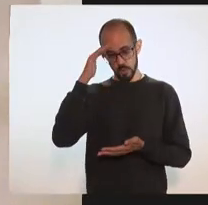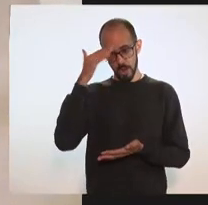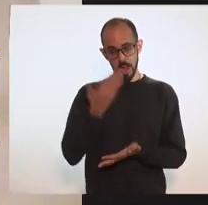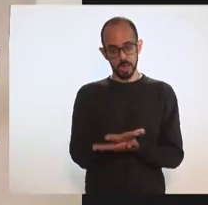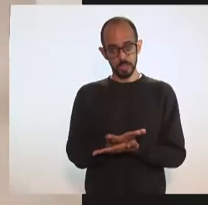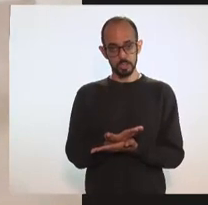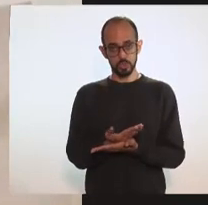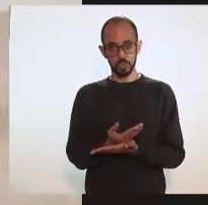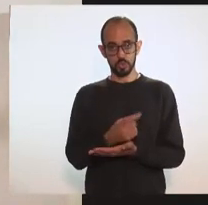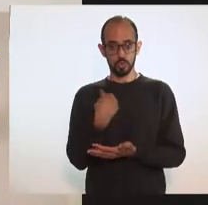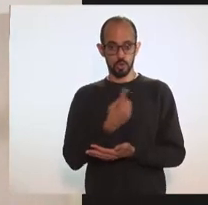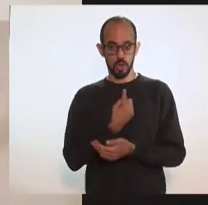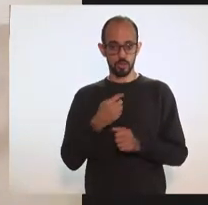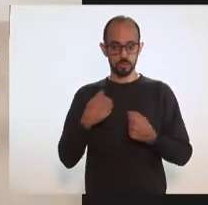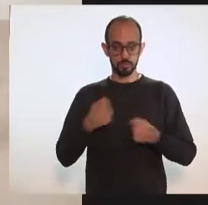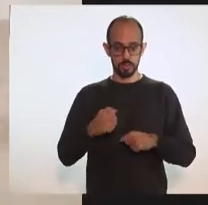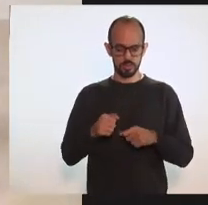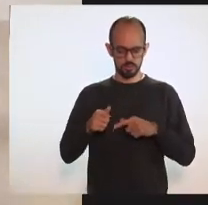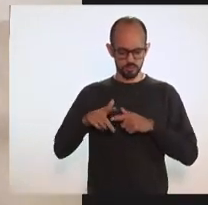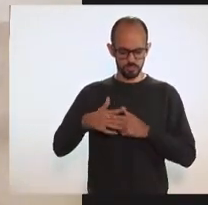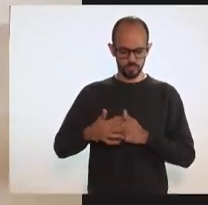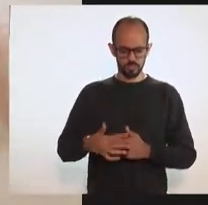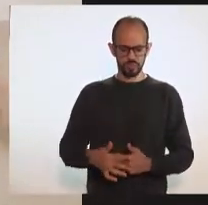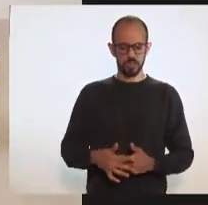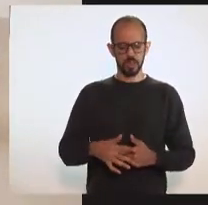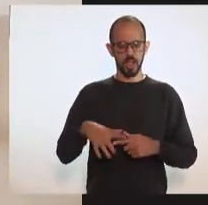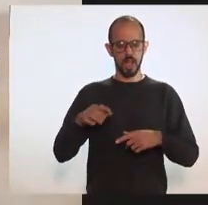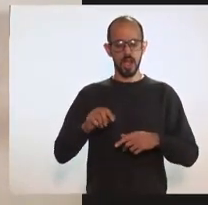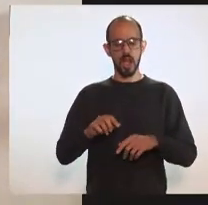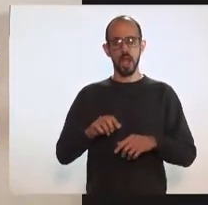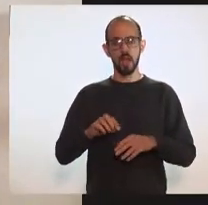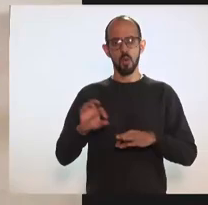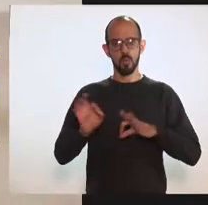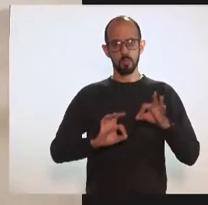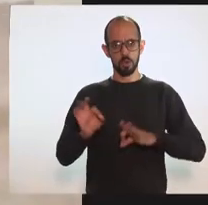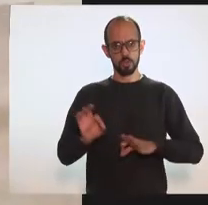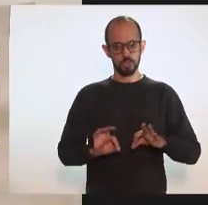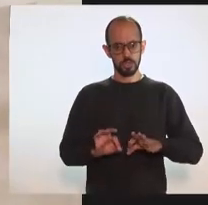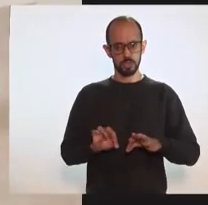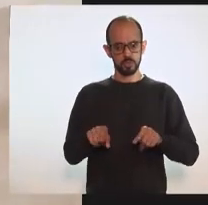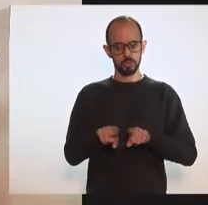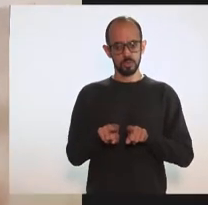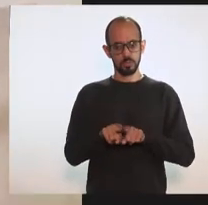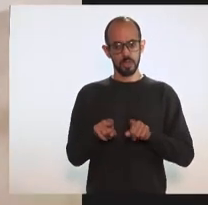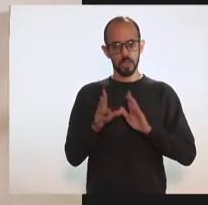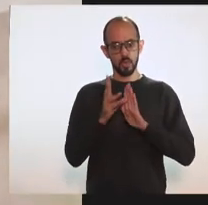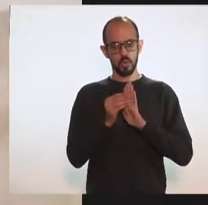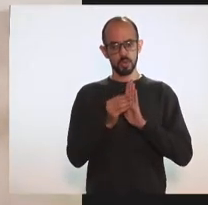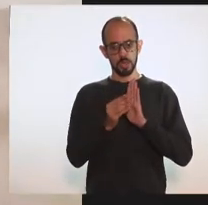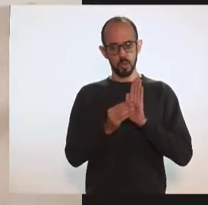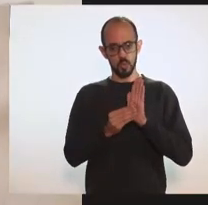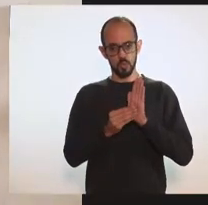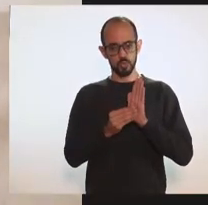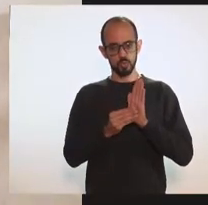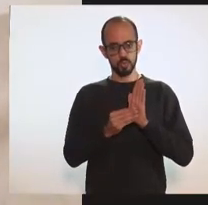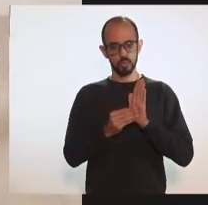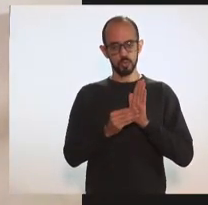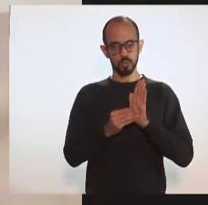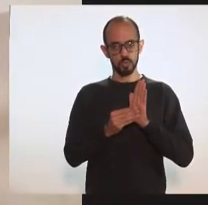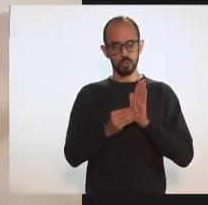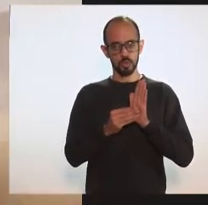precisa assim aprimorar um pouco o projeto tanto na forma mas como também não conteúdo e não subsídio que vai